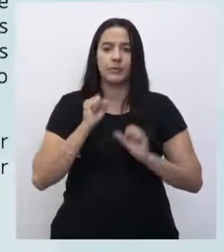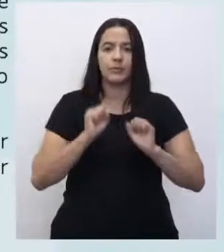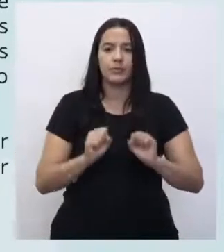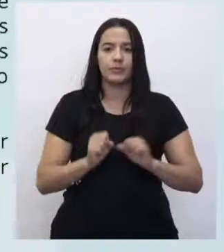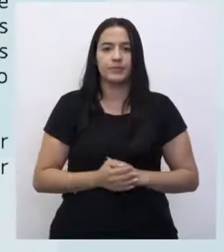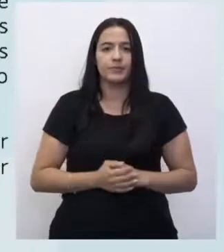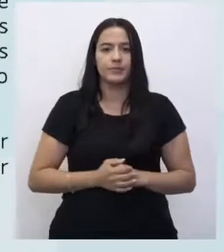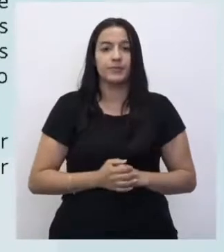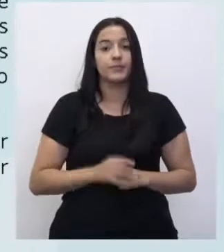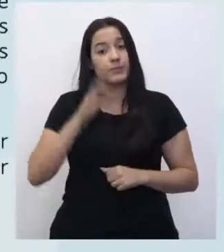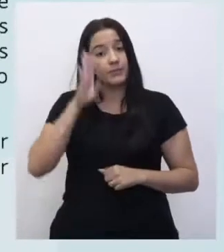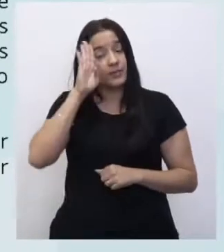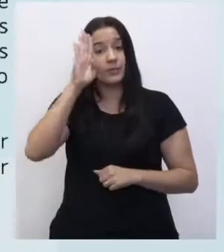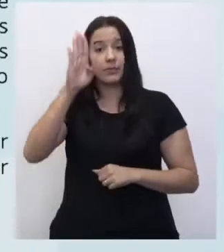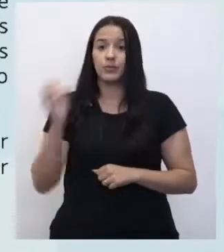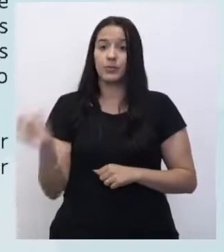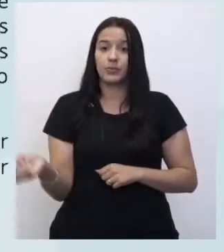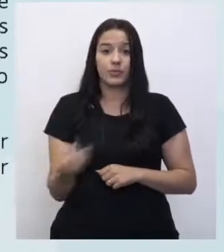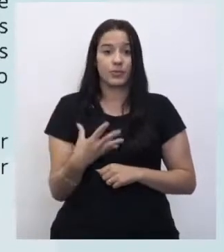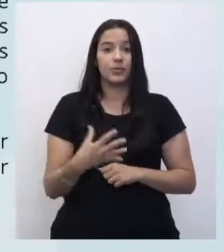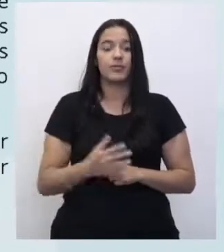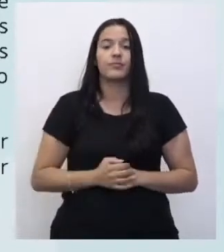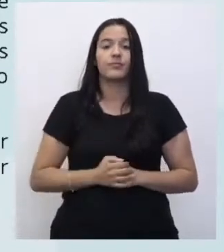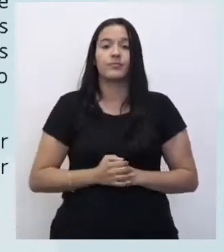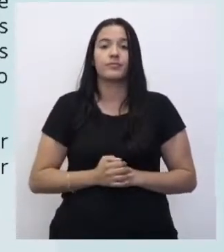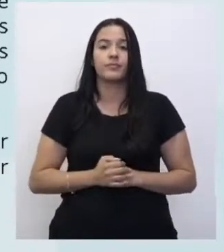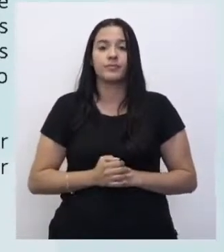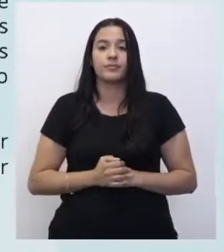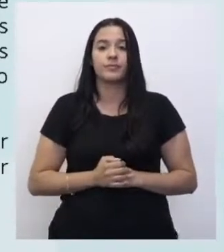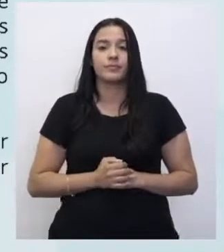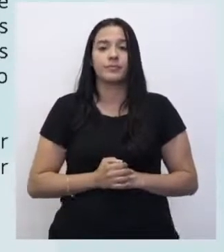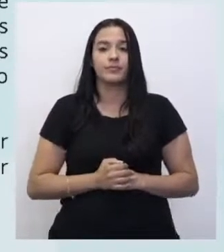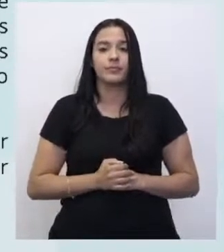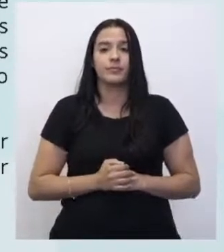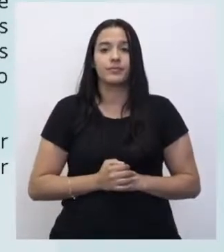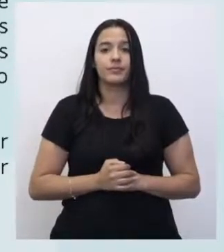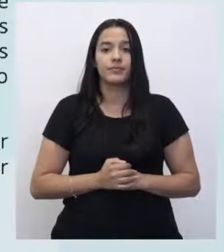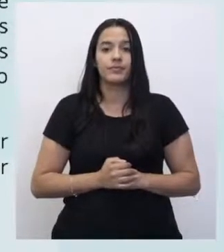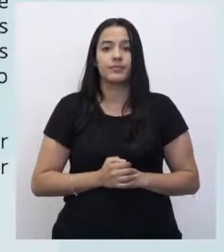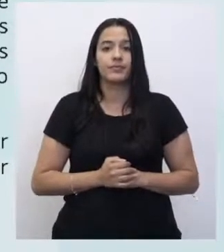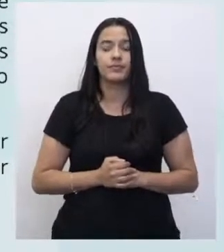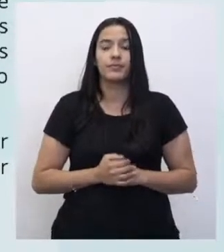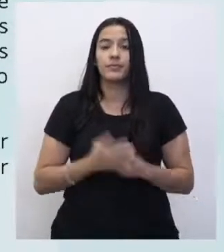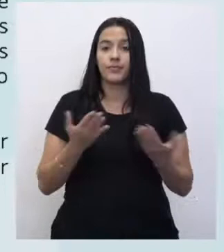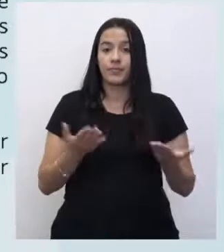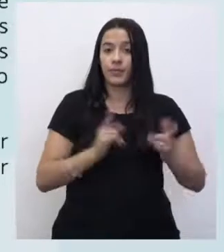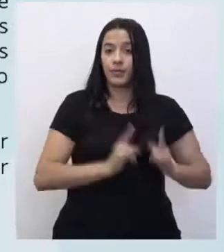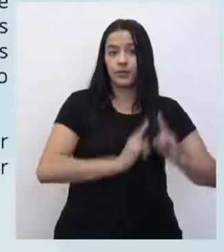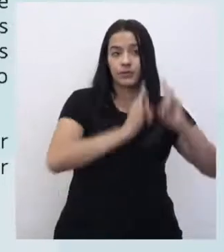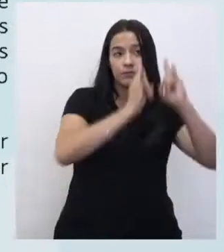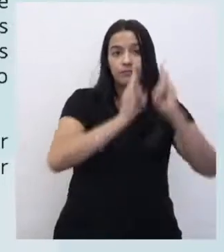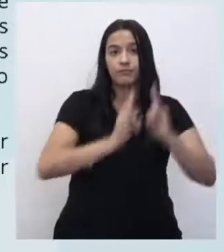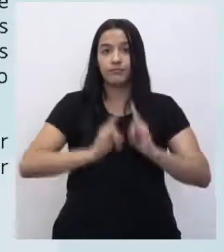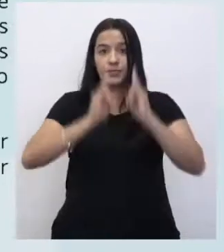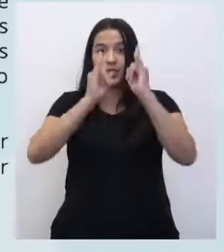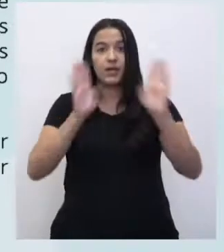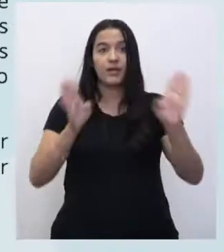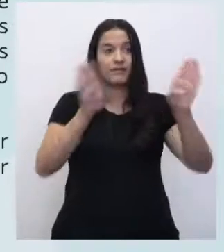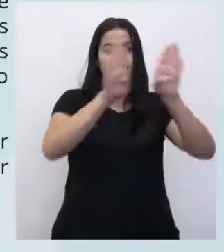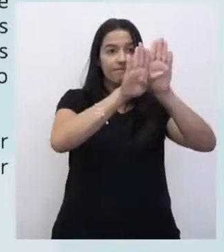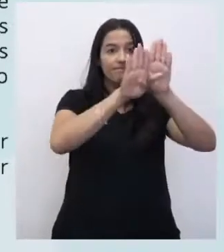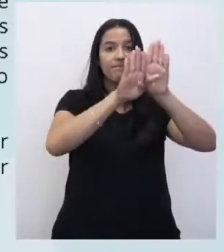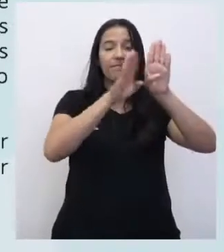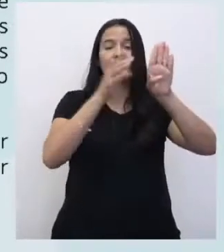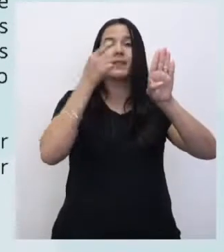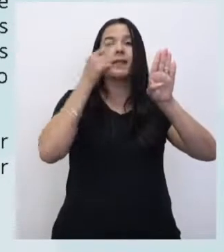quando são novos. In buildings where the windows are tightly shut to stop air, Em edifícios onde as janelas são bem fechadas para